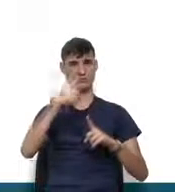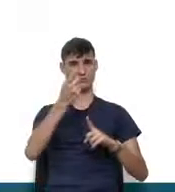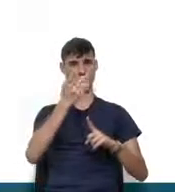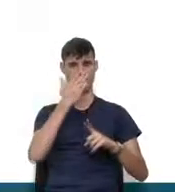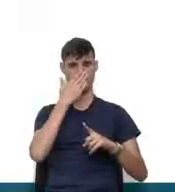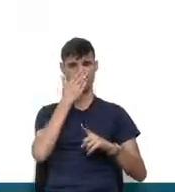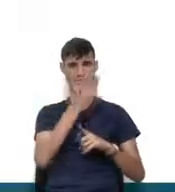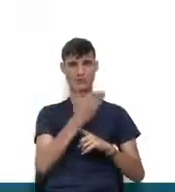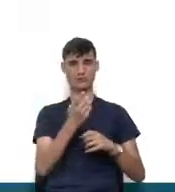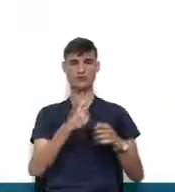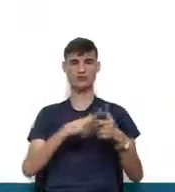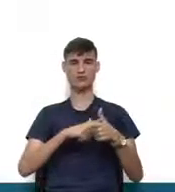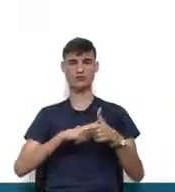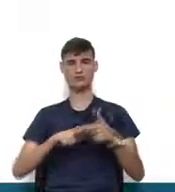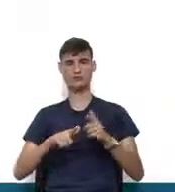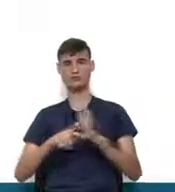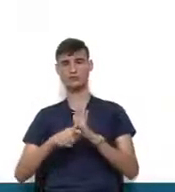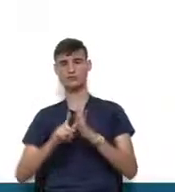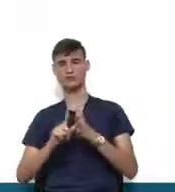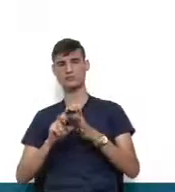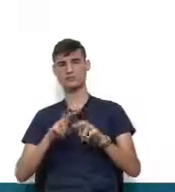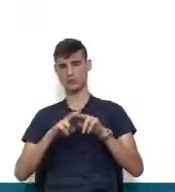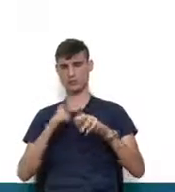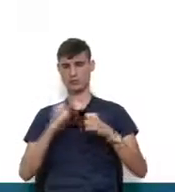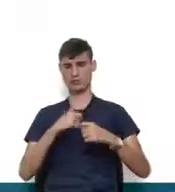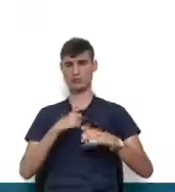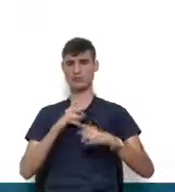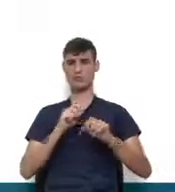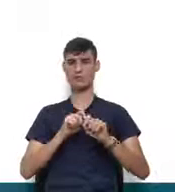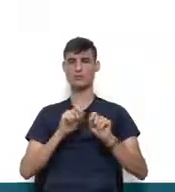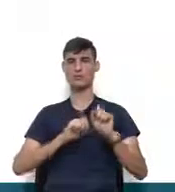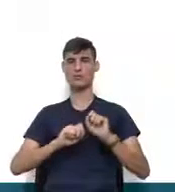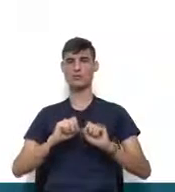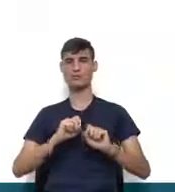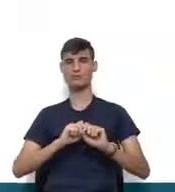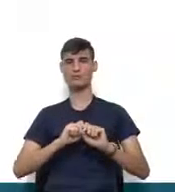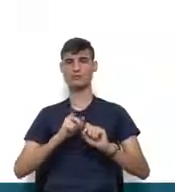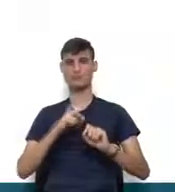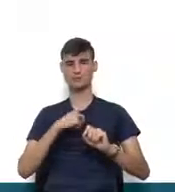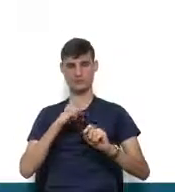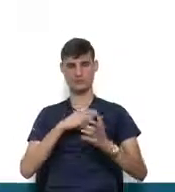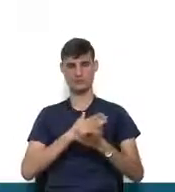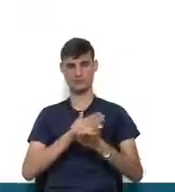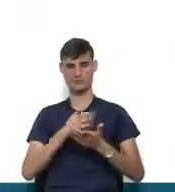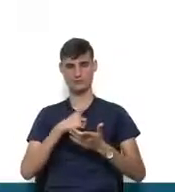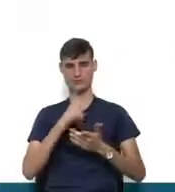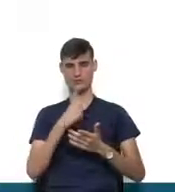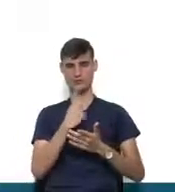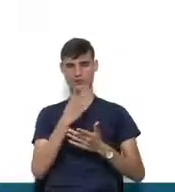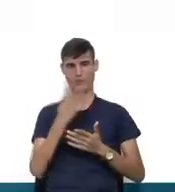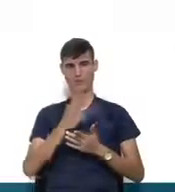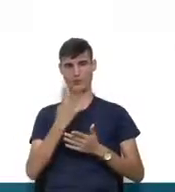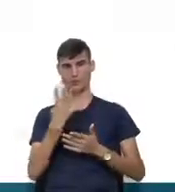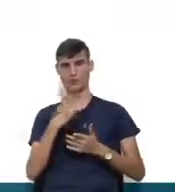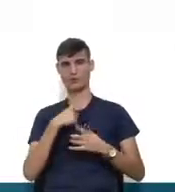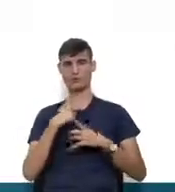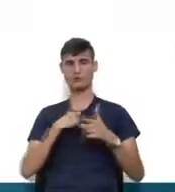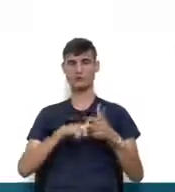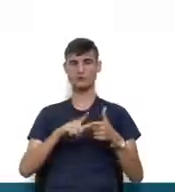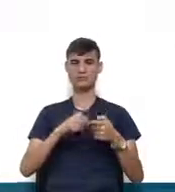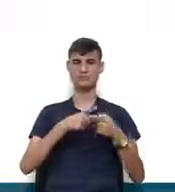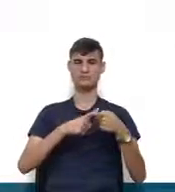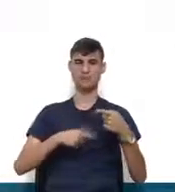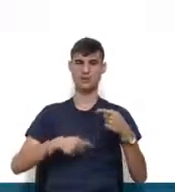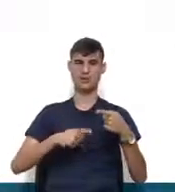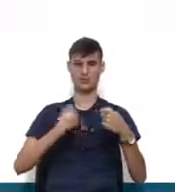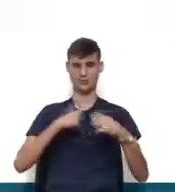série, dividido pelo anterior. Então, eu posso fazer, continuando aqui, olha, pego esse termo, que é 1/4, e divido por 1/2.